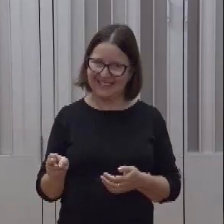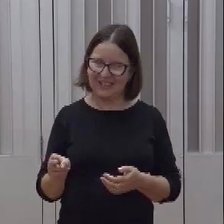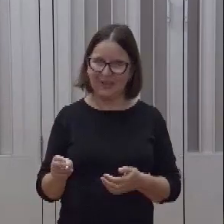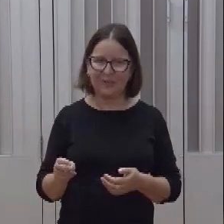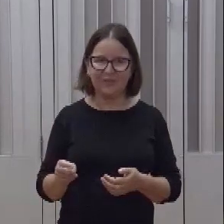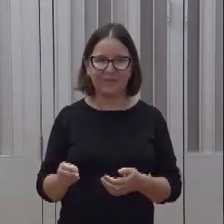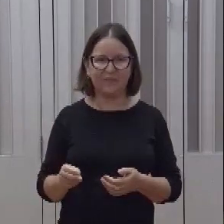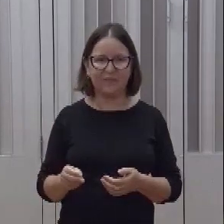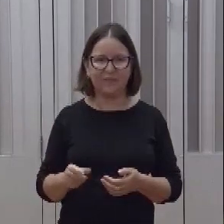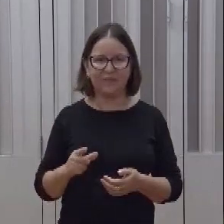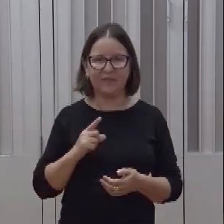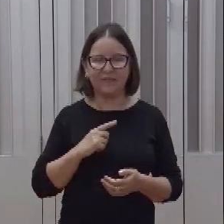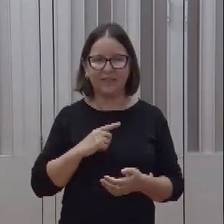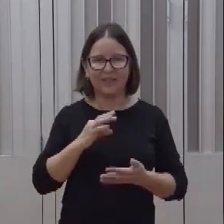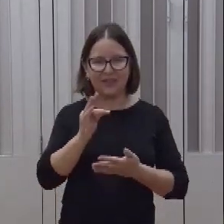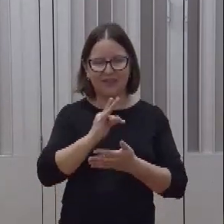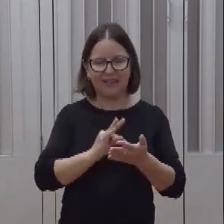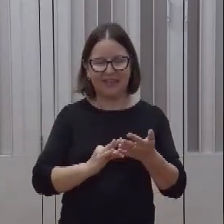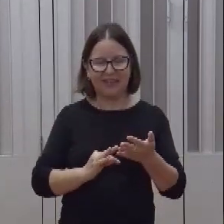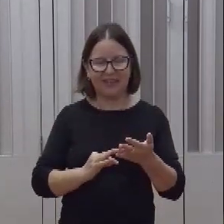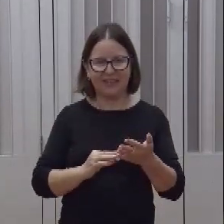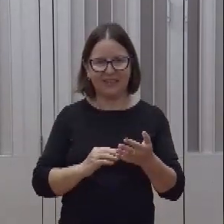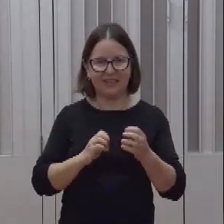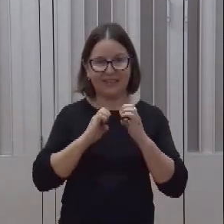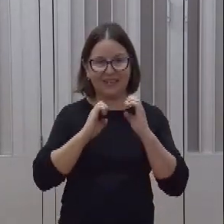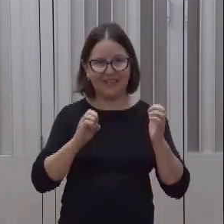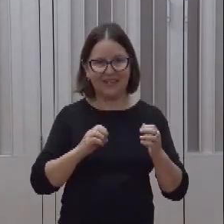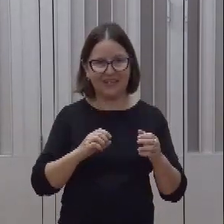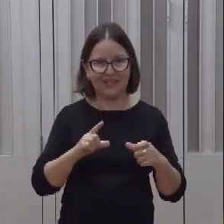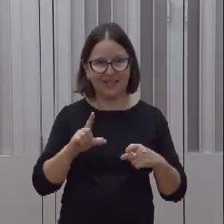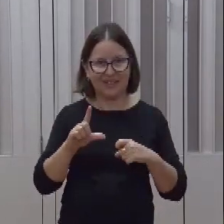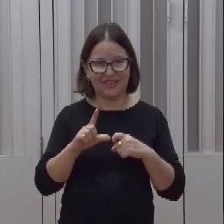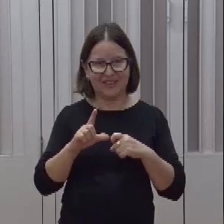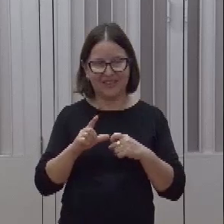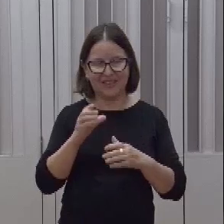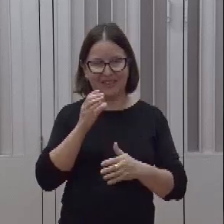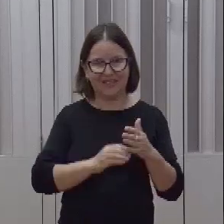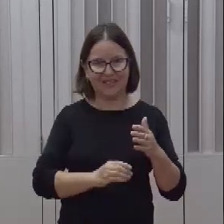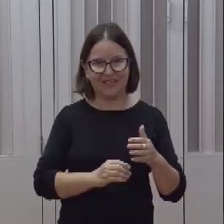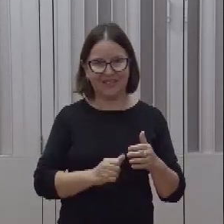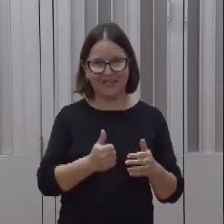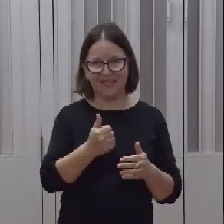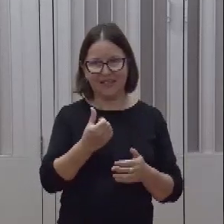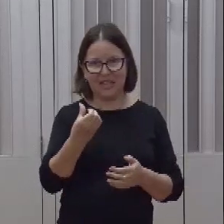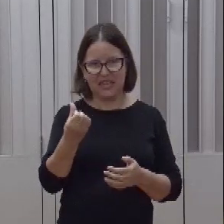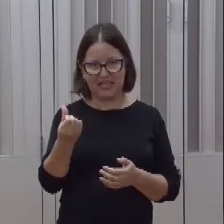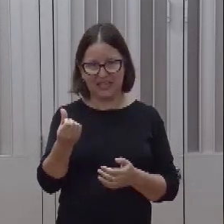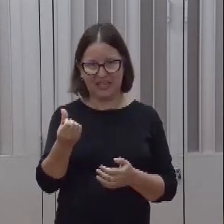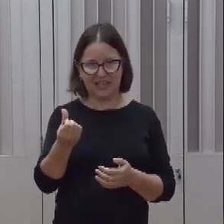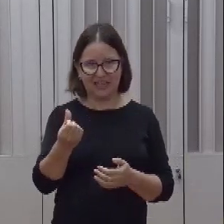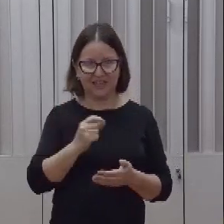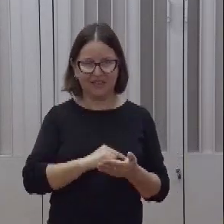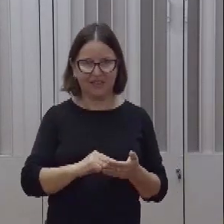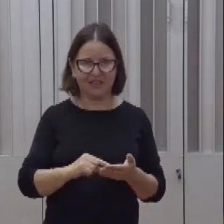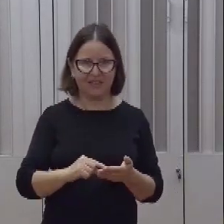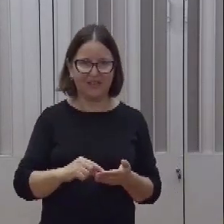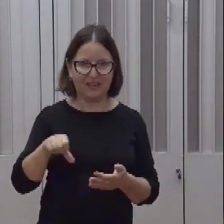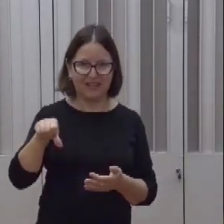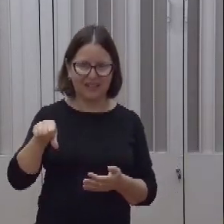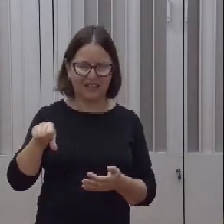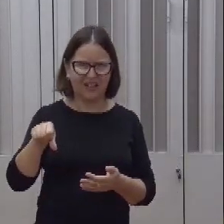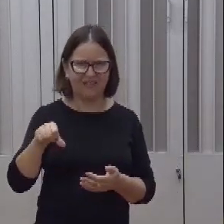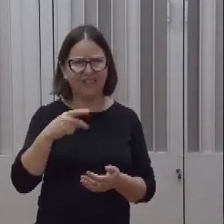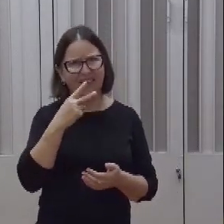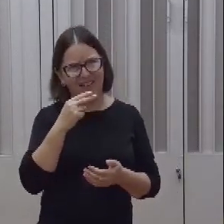Tem um texto lá no Evangelho de Lucas, no capítulo 16, versículo 9, acho